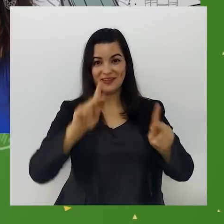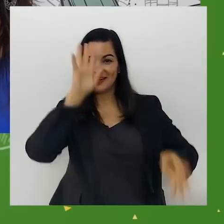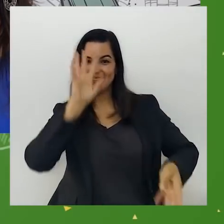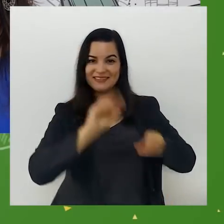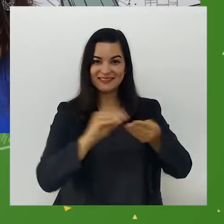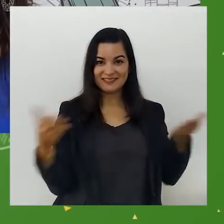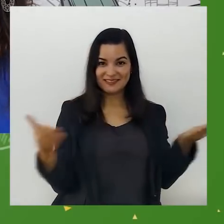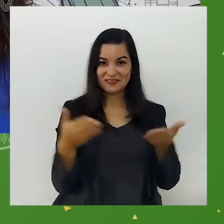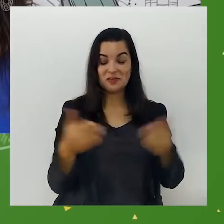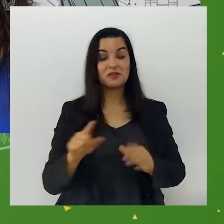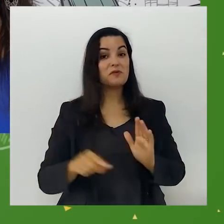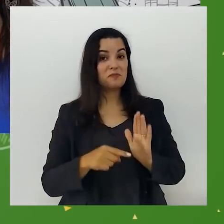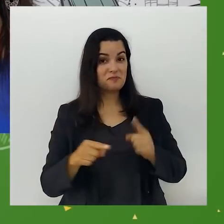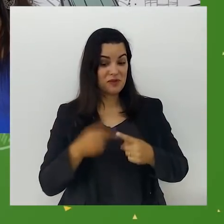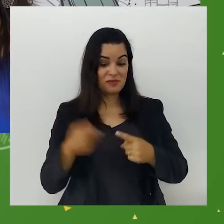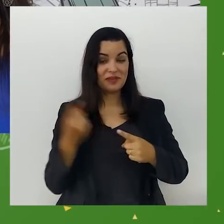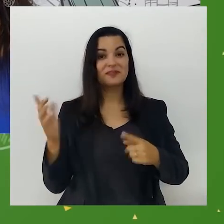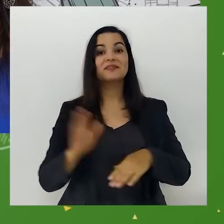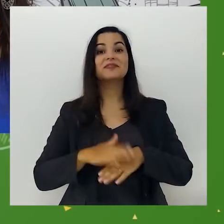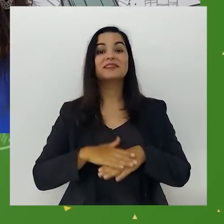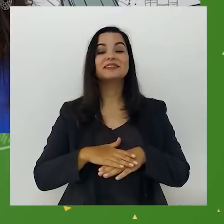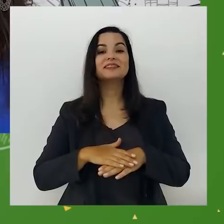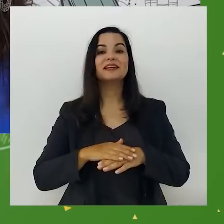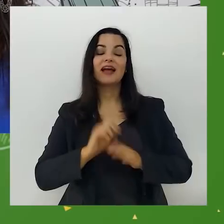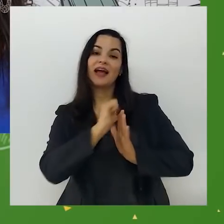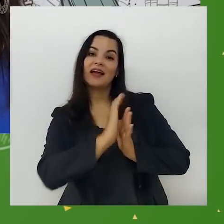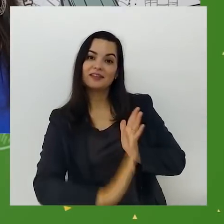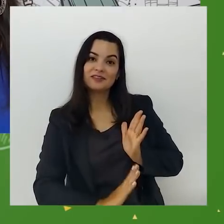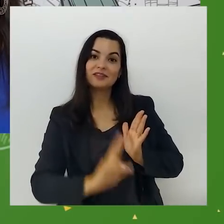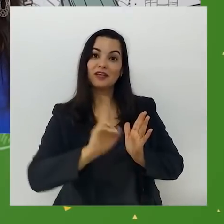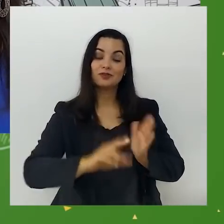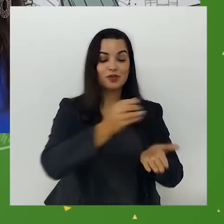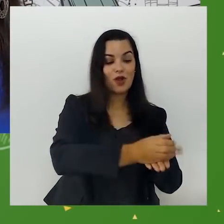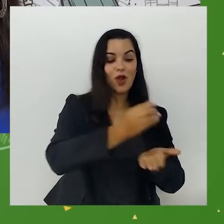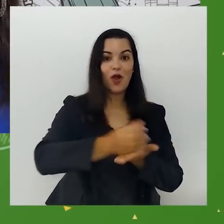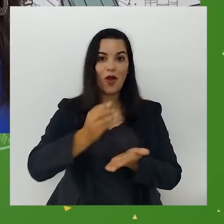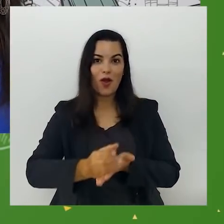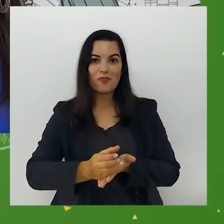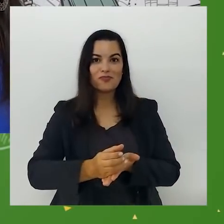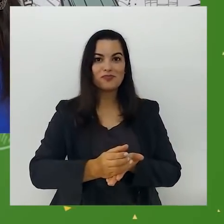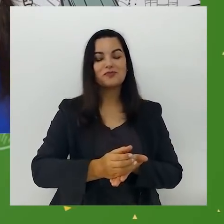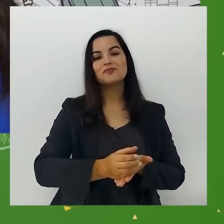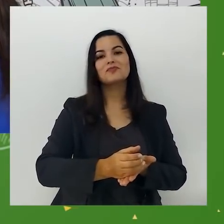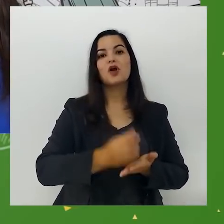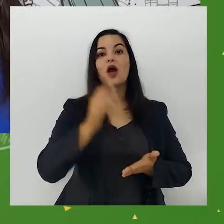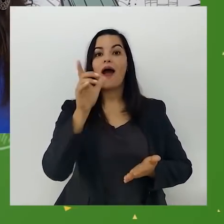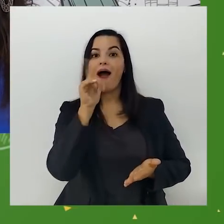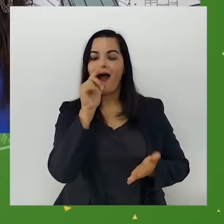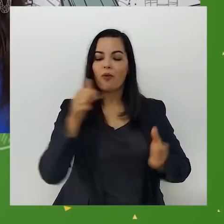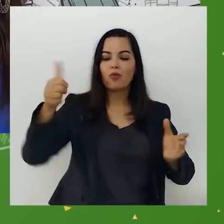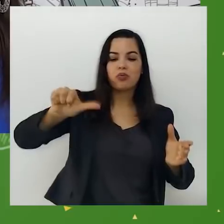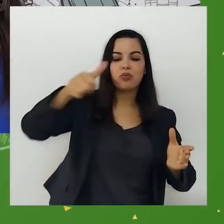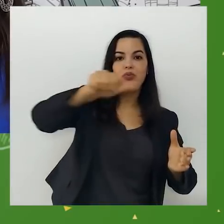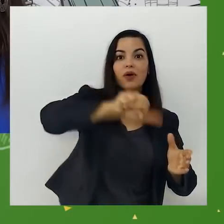já é a minha síntese para vocês. Primeiro, fazer a atividade com os copos coloridos aí, com diferentes quantidades